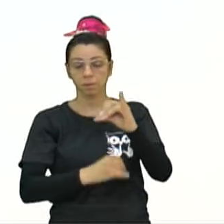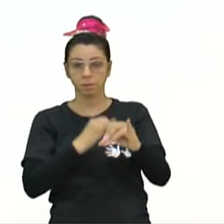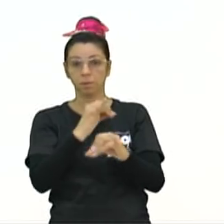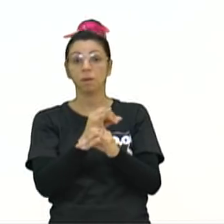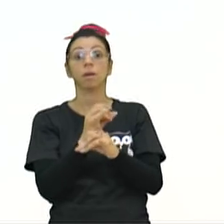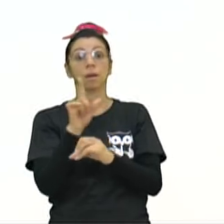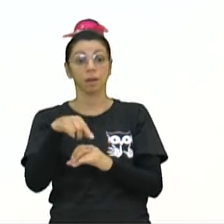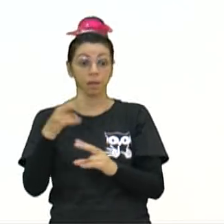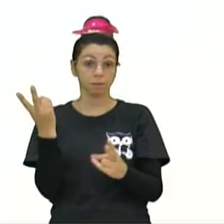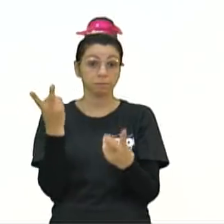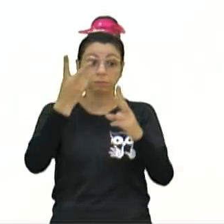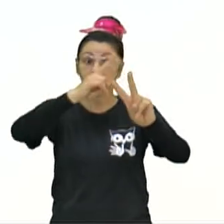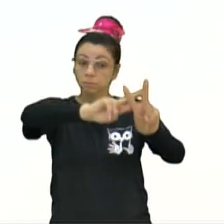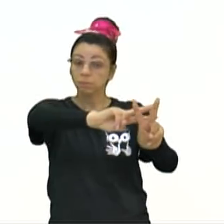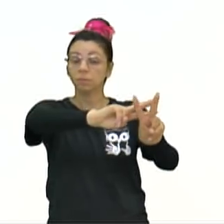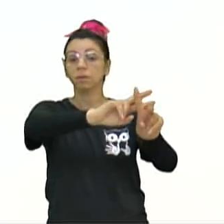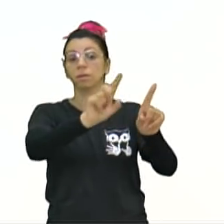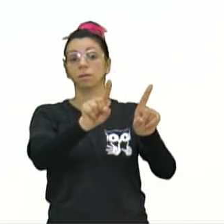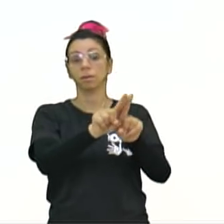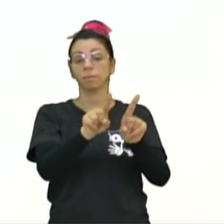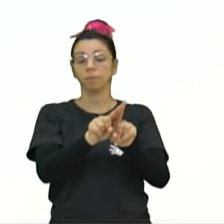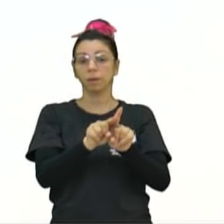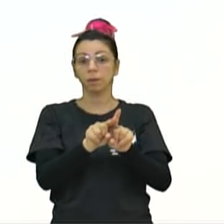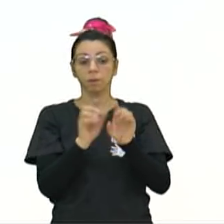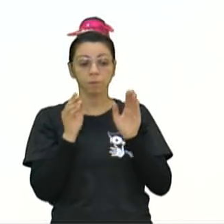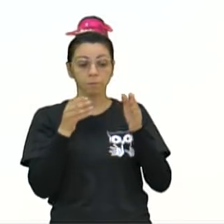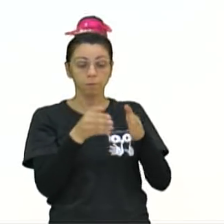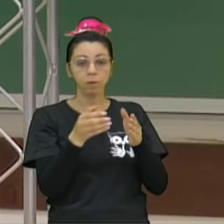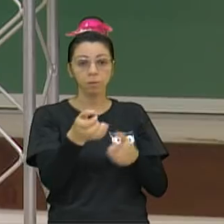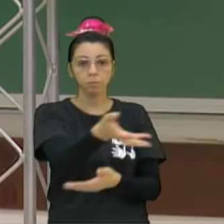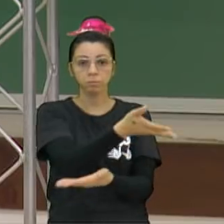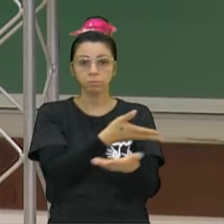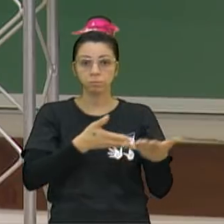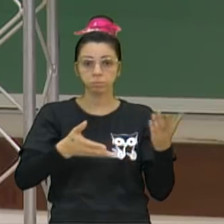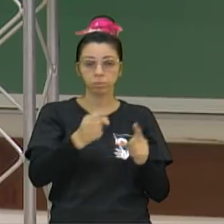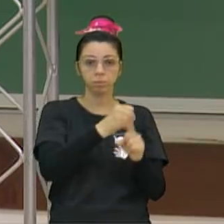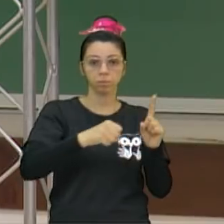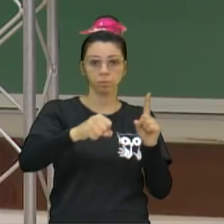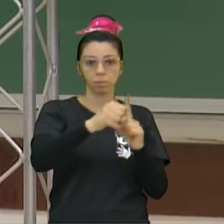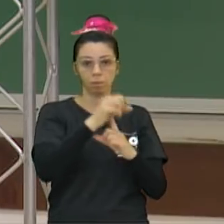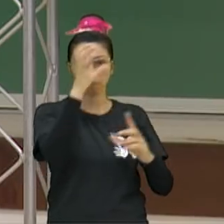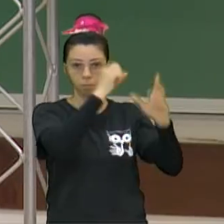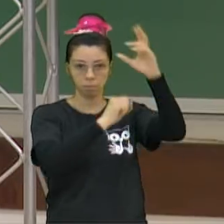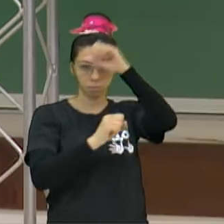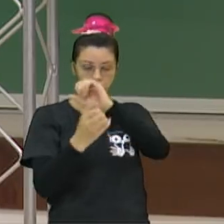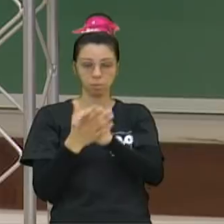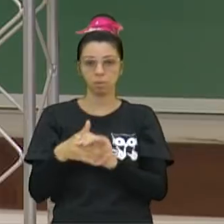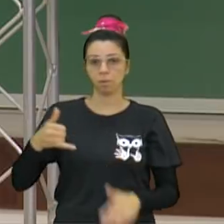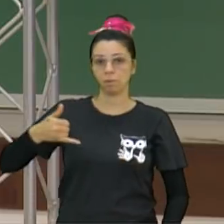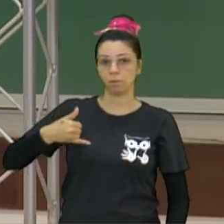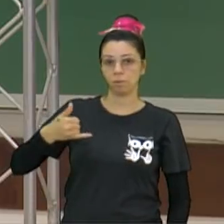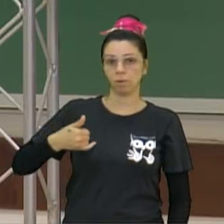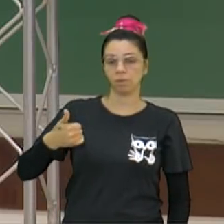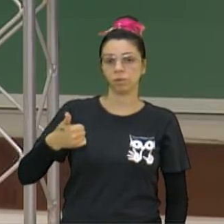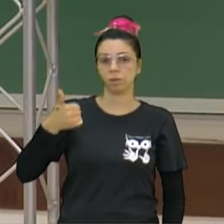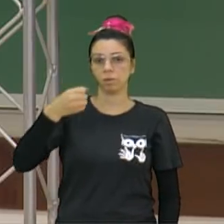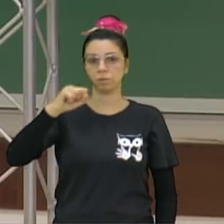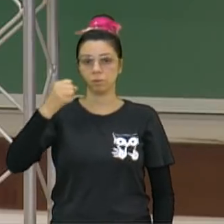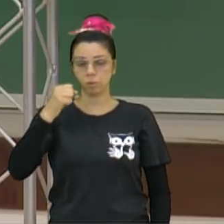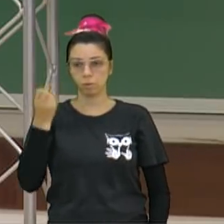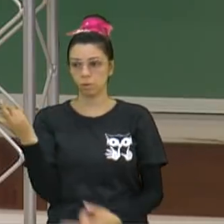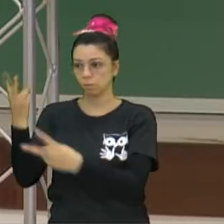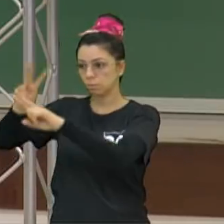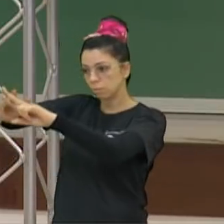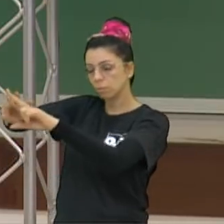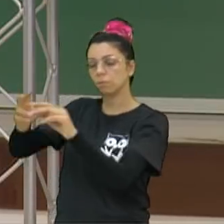de prisão ou medida socioeducativa. Prisão para quem tem mais de 18 anos, vai para a unidade do sistema penal, né? E